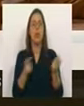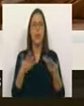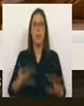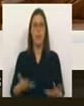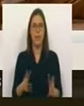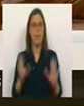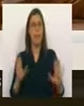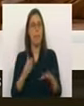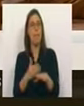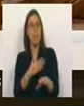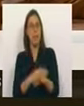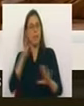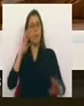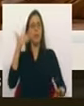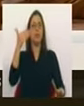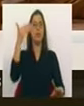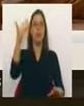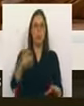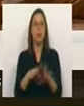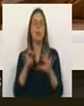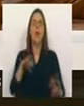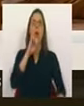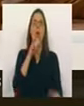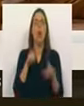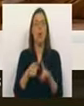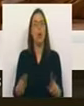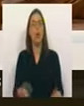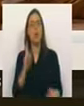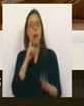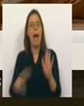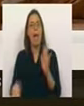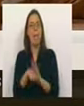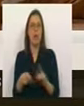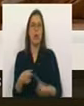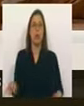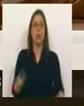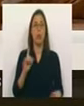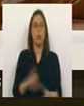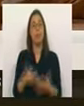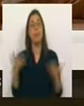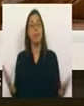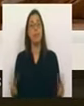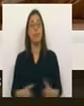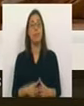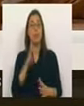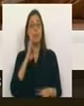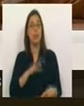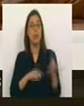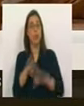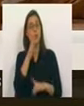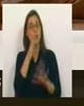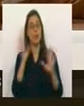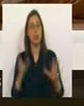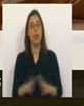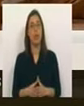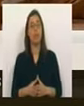presente, é antecipar o futuro como oportunidade e não como ameaça. Ora, senhoras e senhores